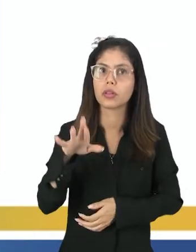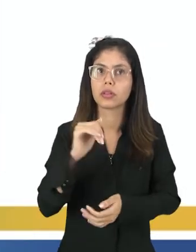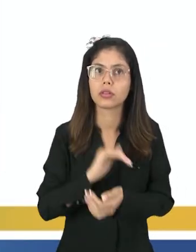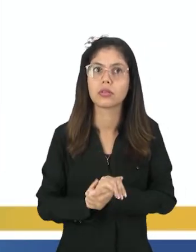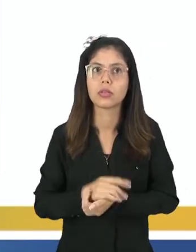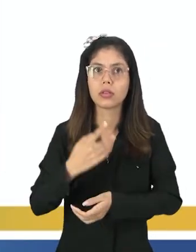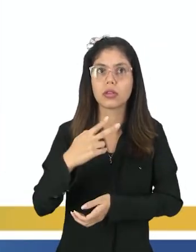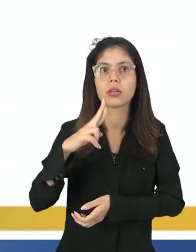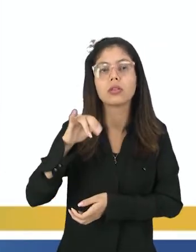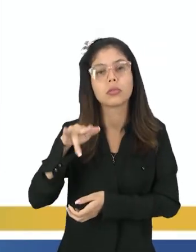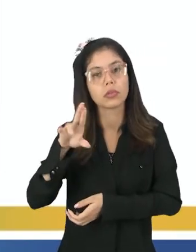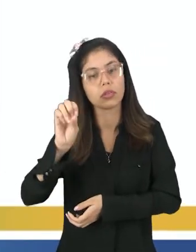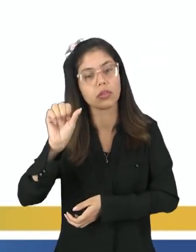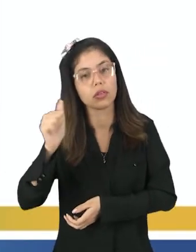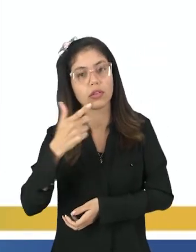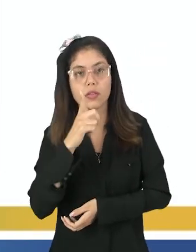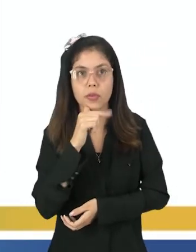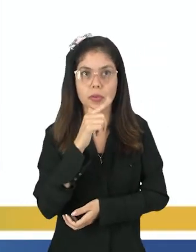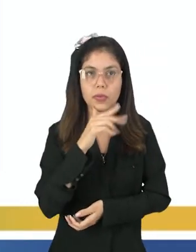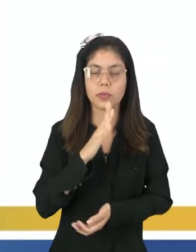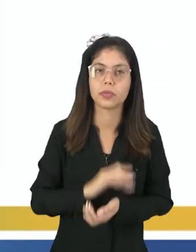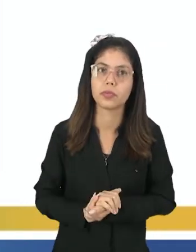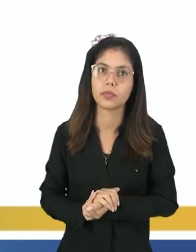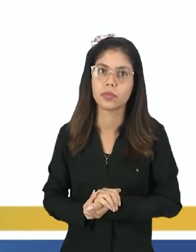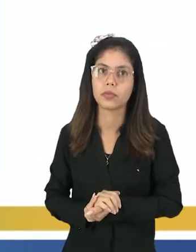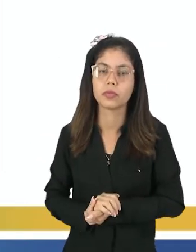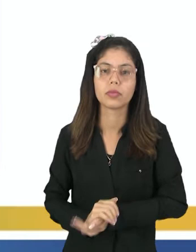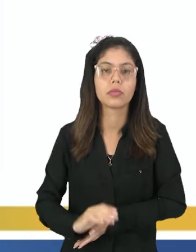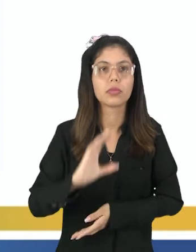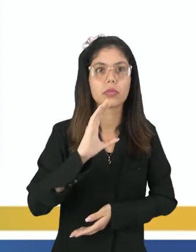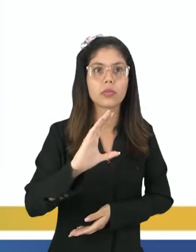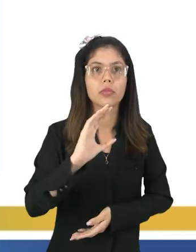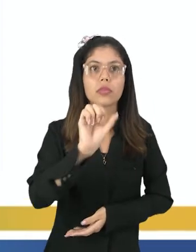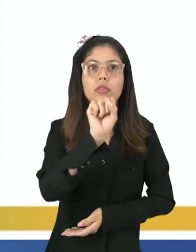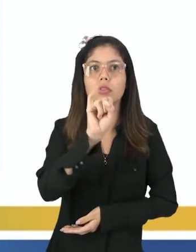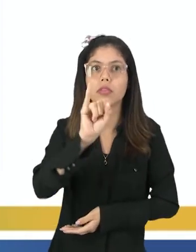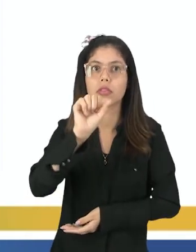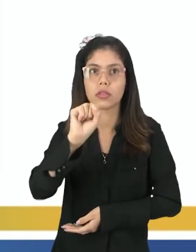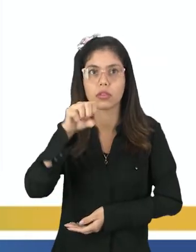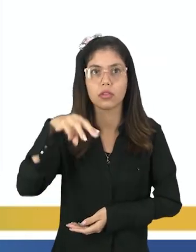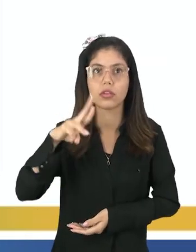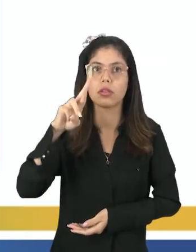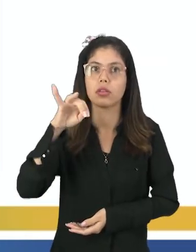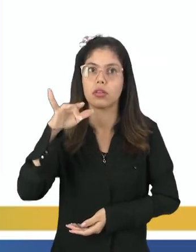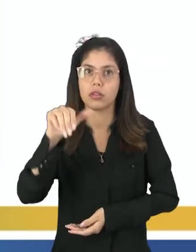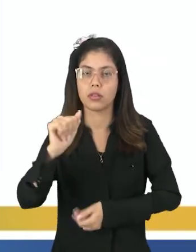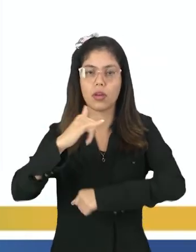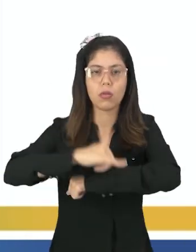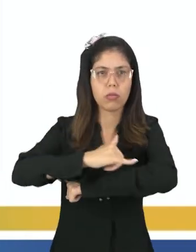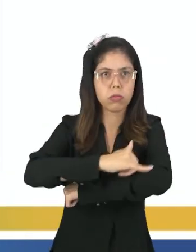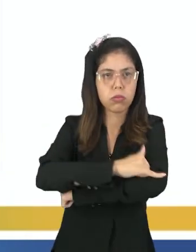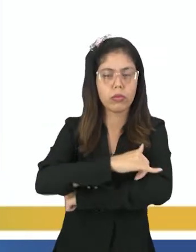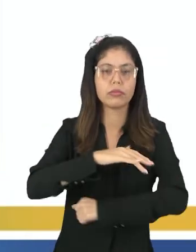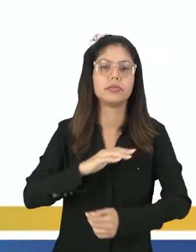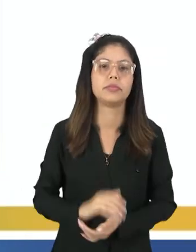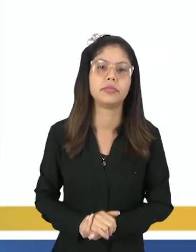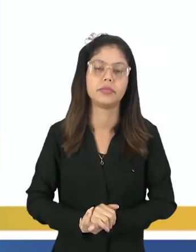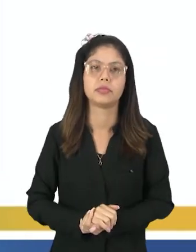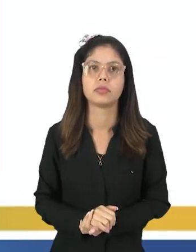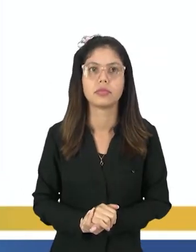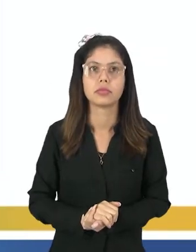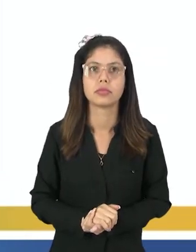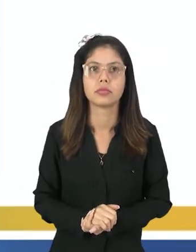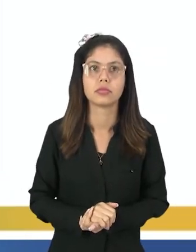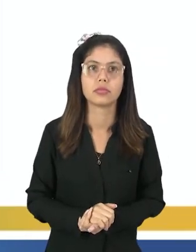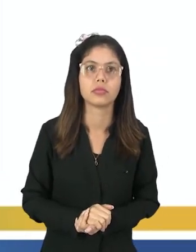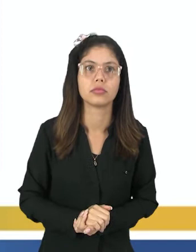proteínas, na letra B nós temos proteínas e água, na letra C nós temos sais minerais e nós